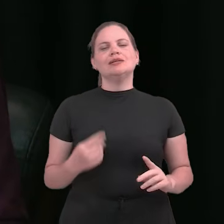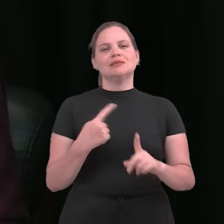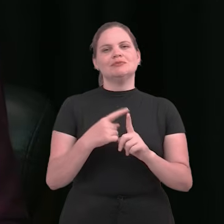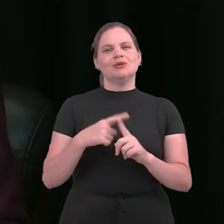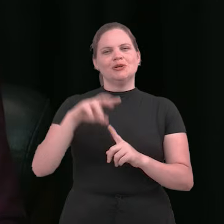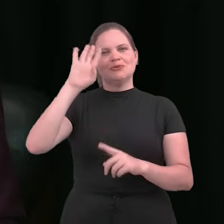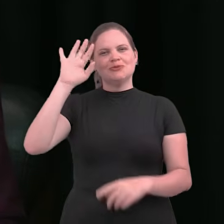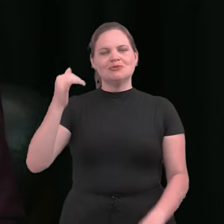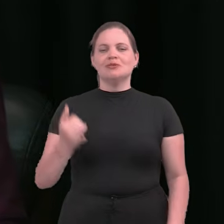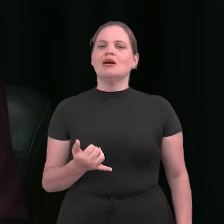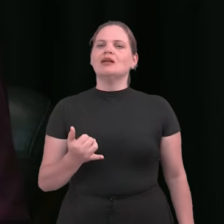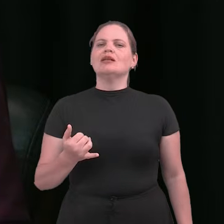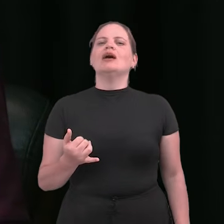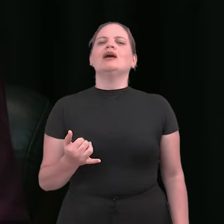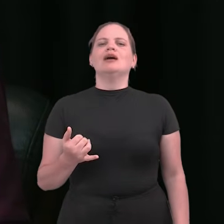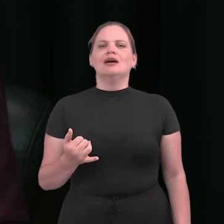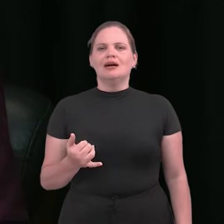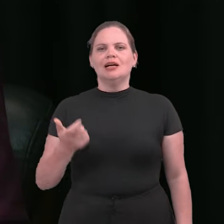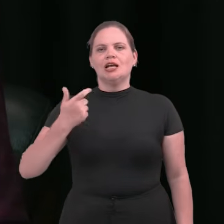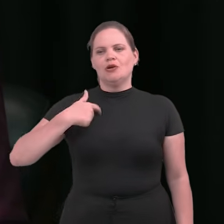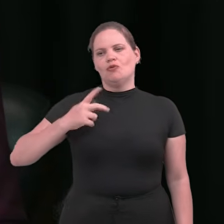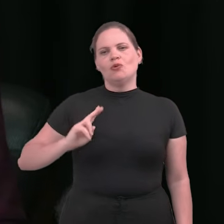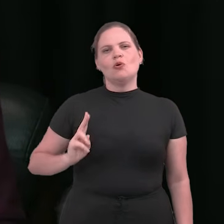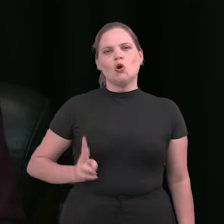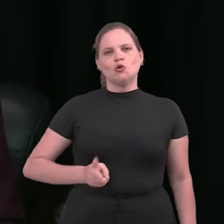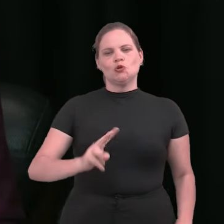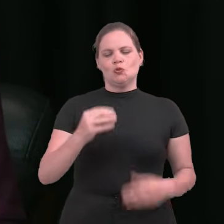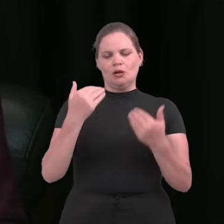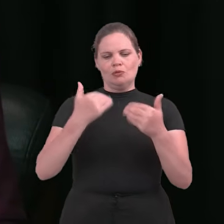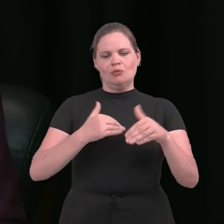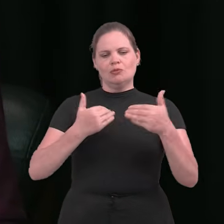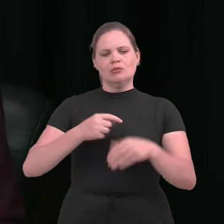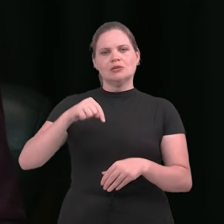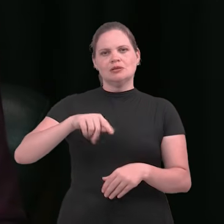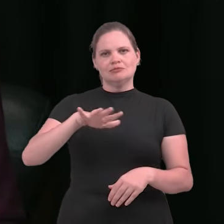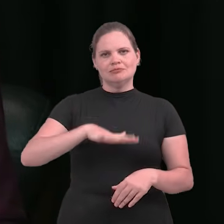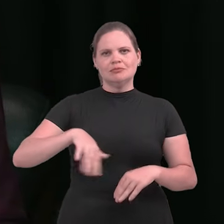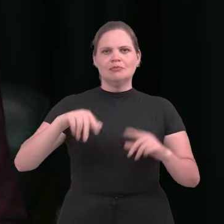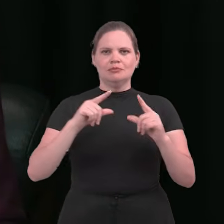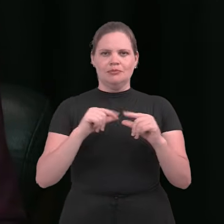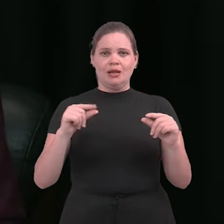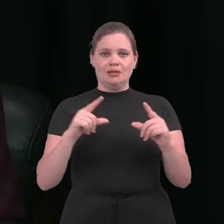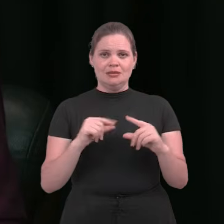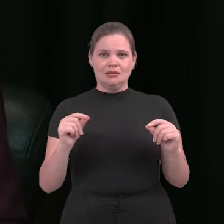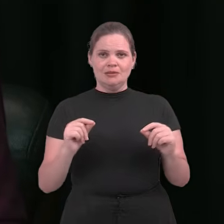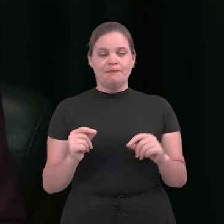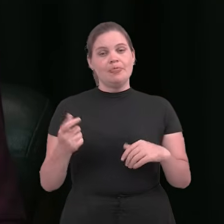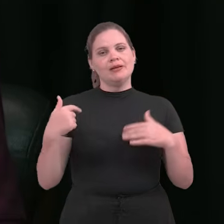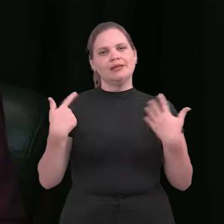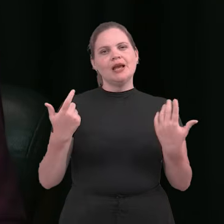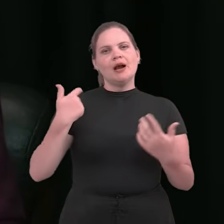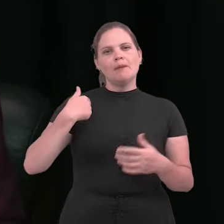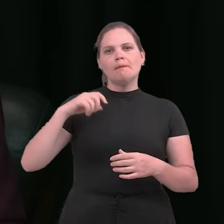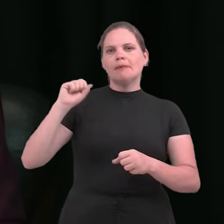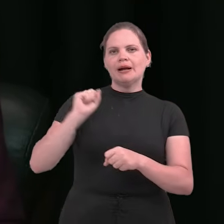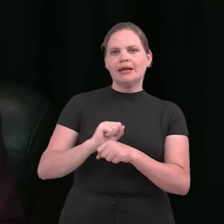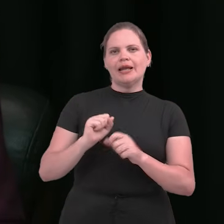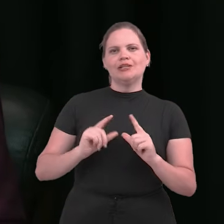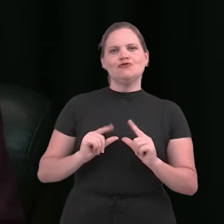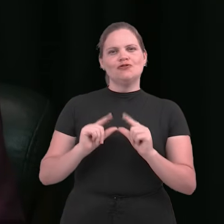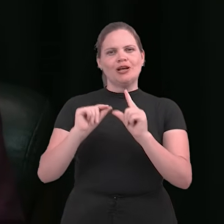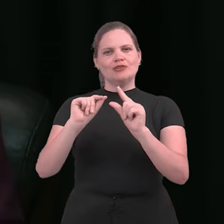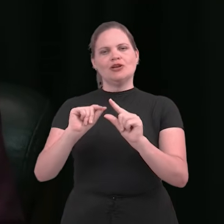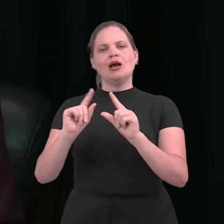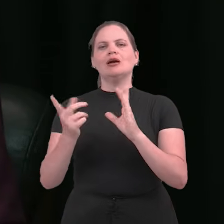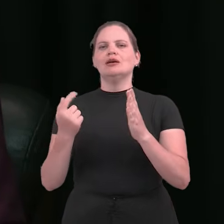Senhor. E eu falei assim, não, eu vou continuar prestando concurso aqui em Brasília mesmo. Amém. E aí eu parei de viajar, de fazer outros concursos e foquei